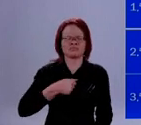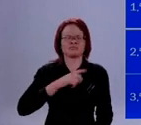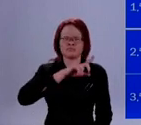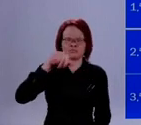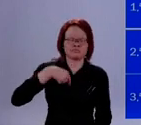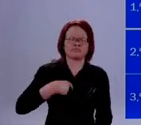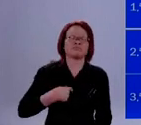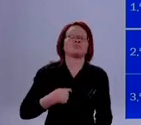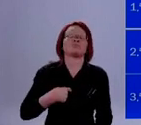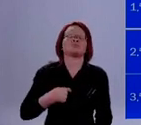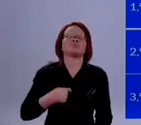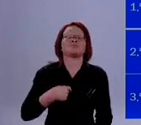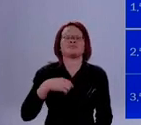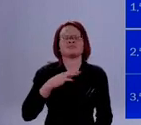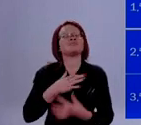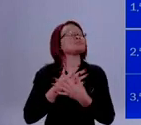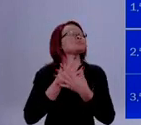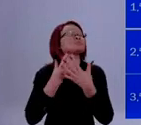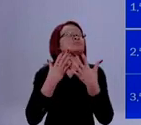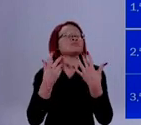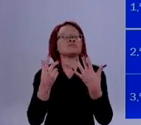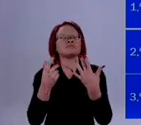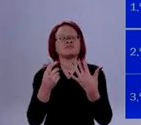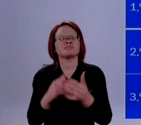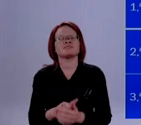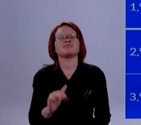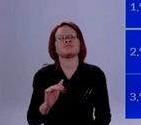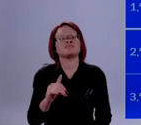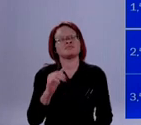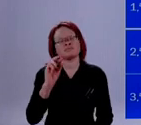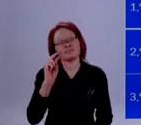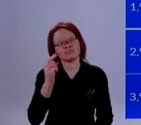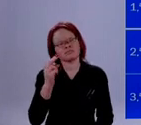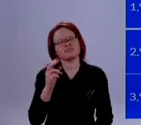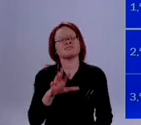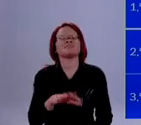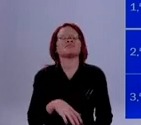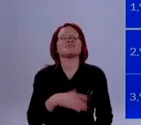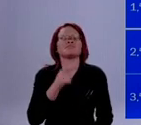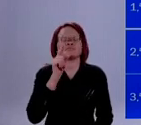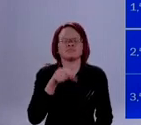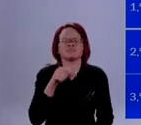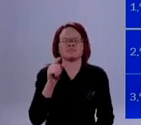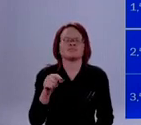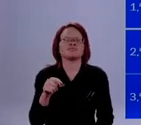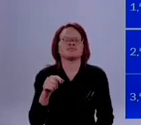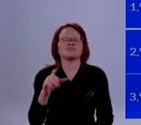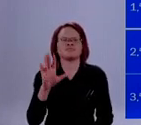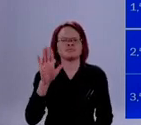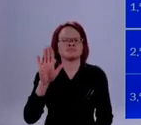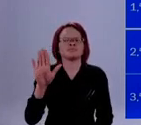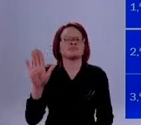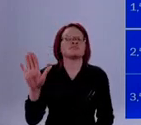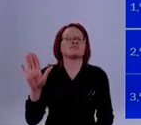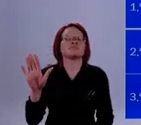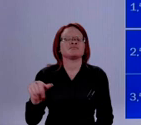Nossa nossas vários por seguidores a segunda pessoa masculino temos